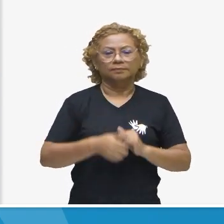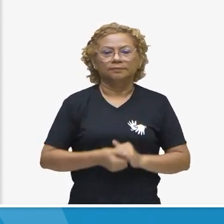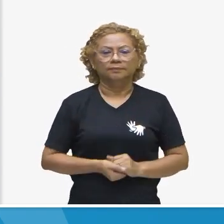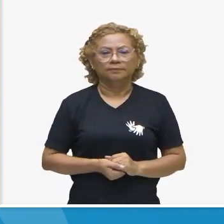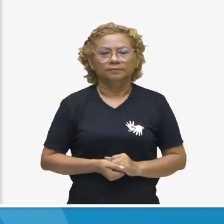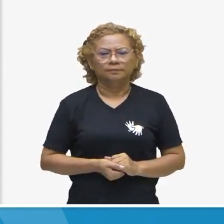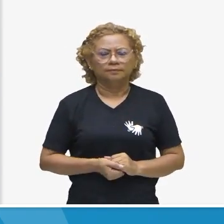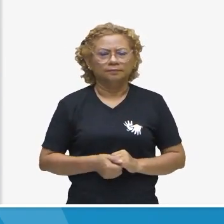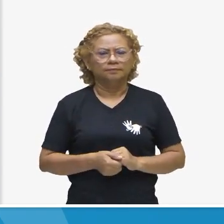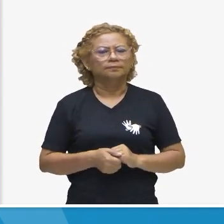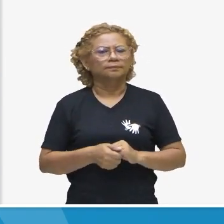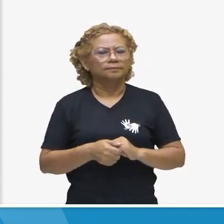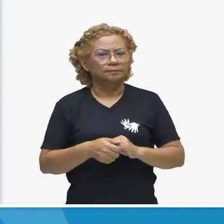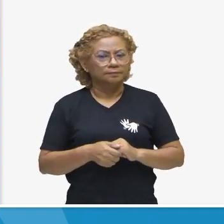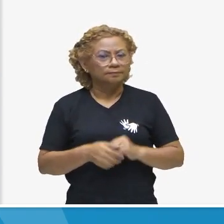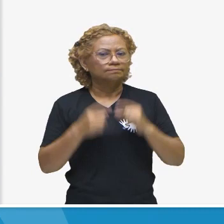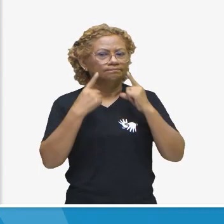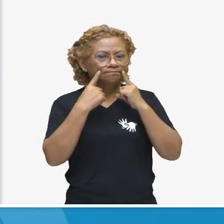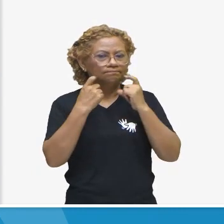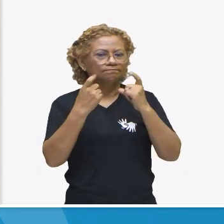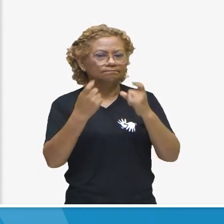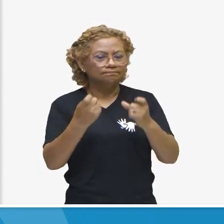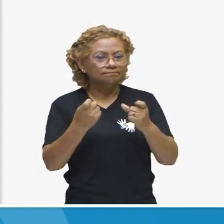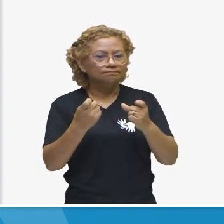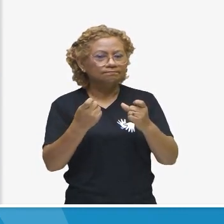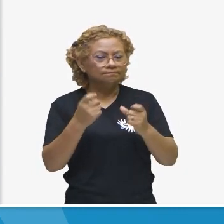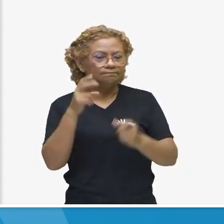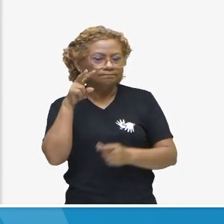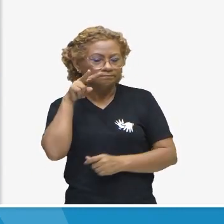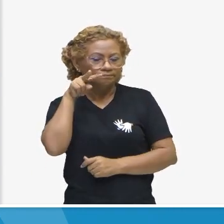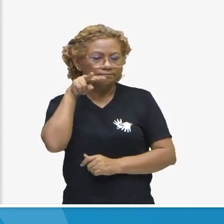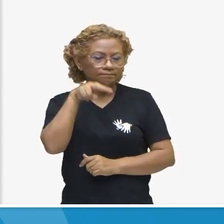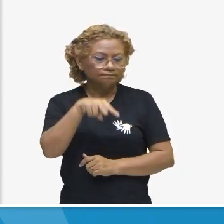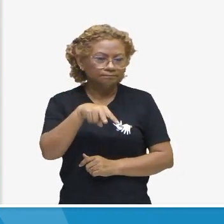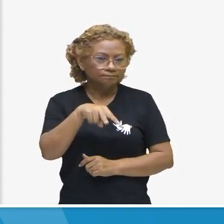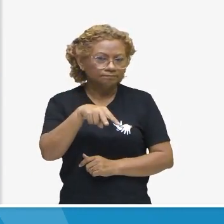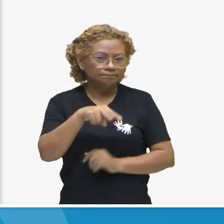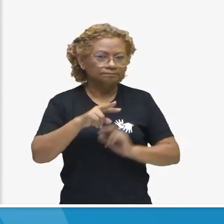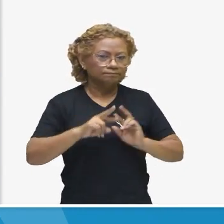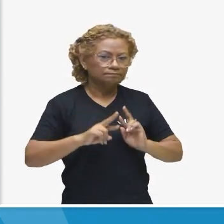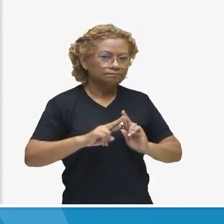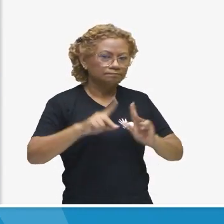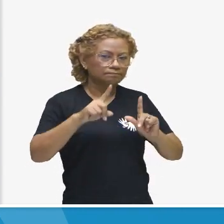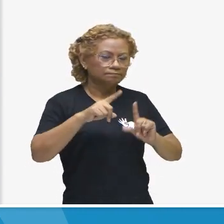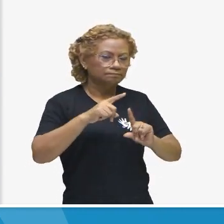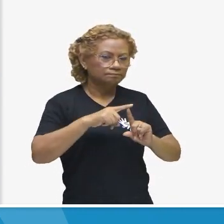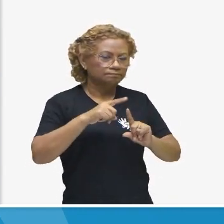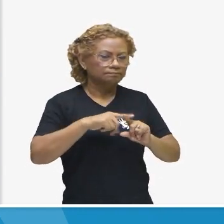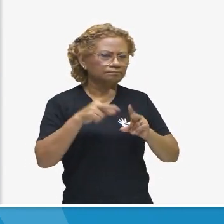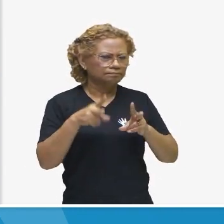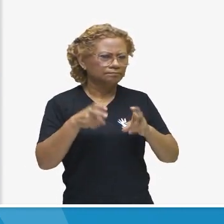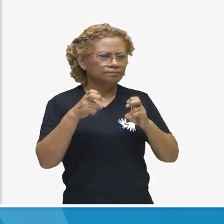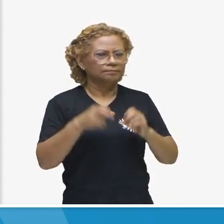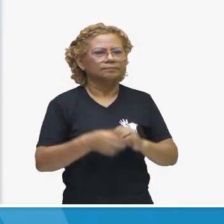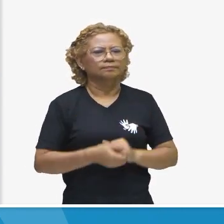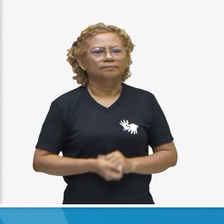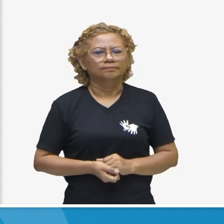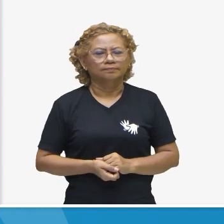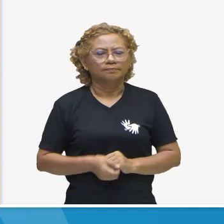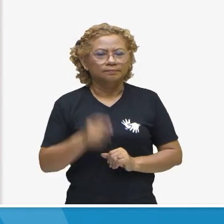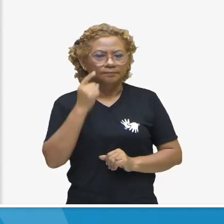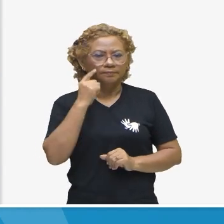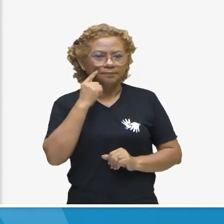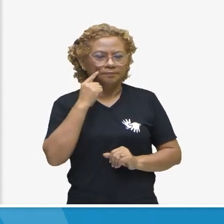a gente conseguir visualizar isso de diferentes perspectivas. Observe que nessa animação